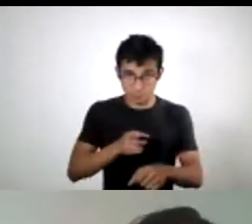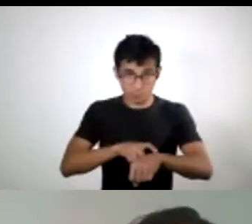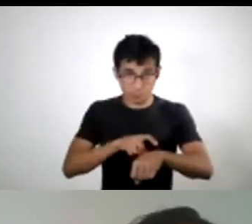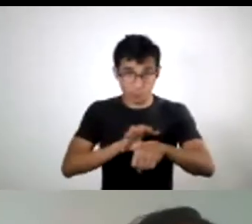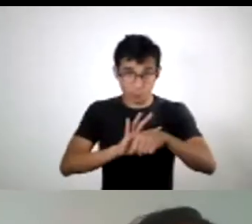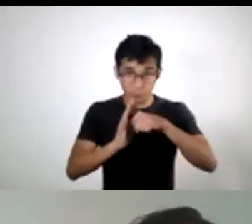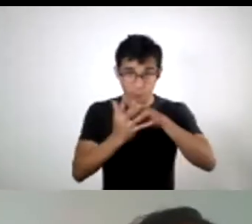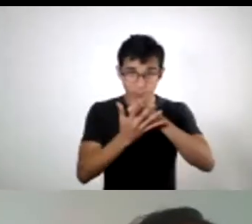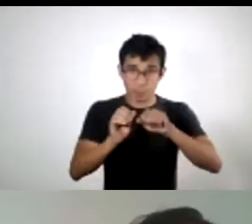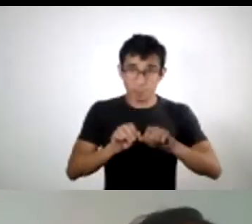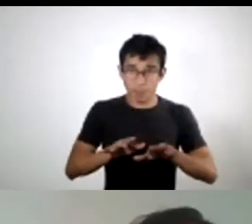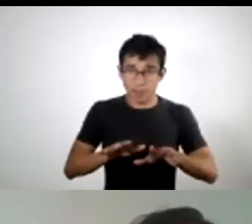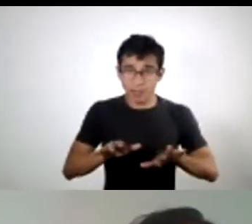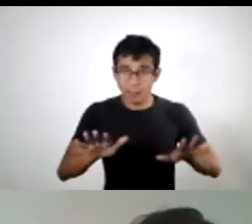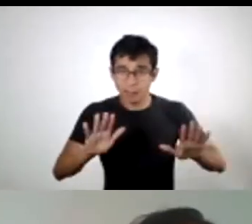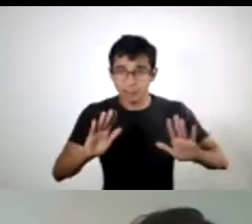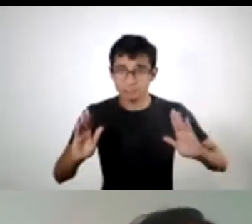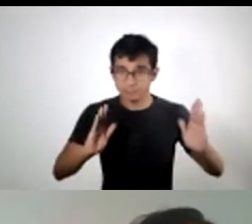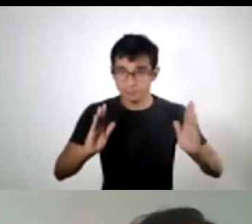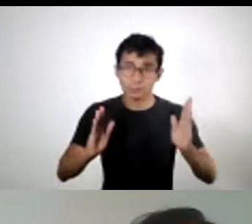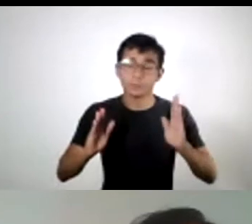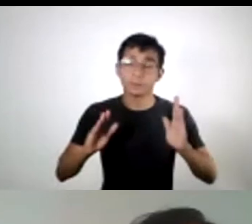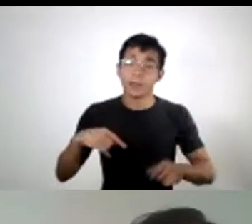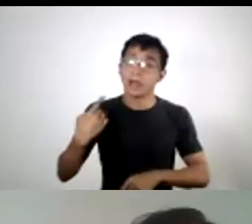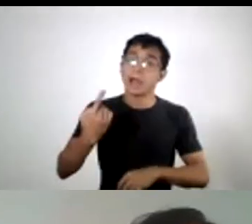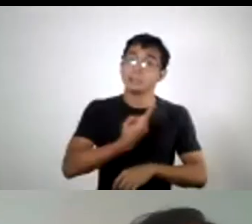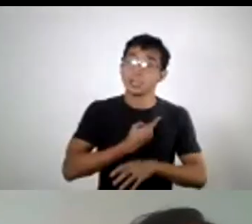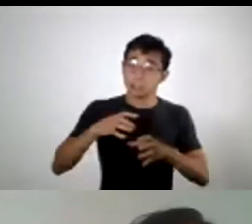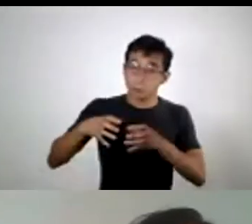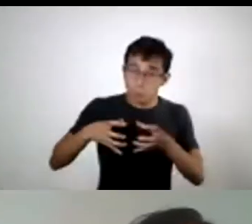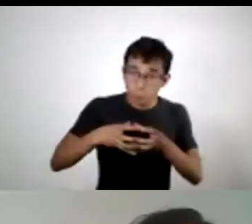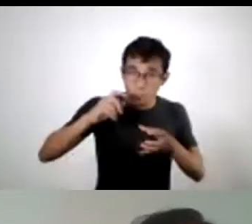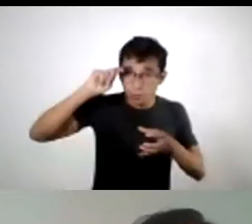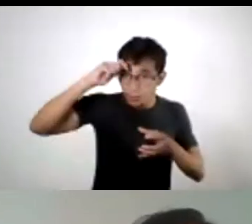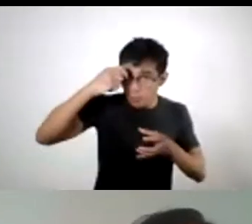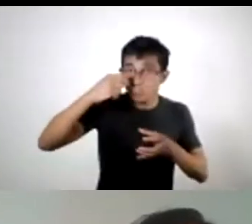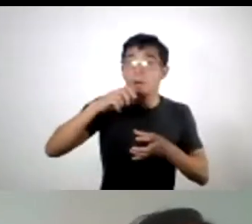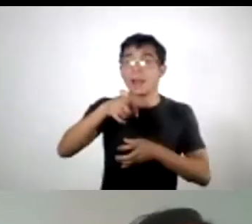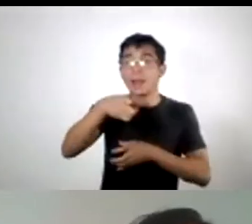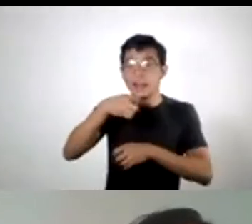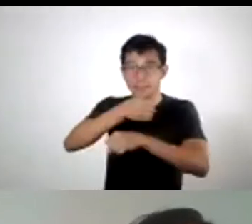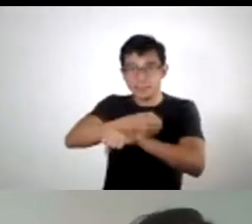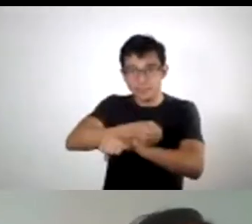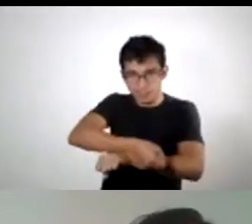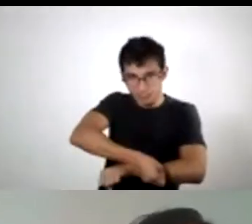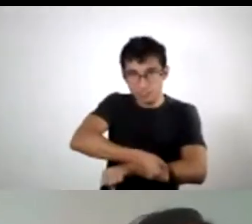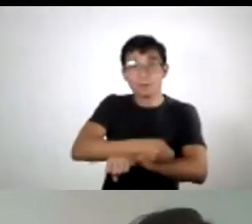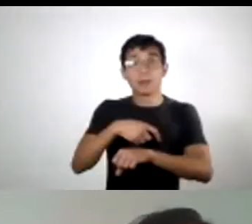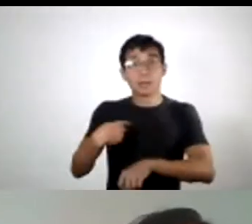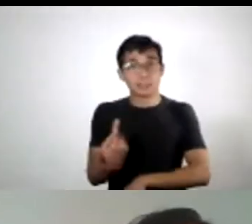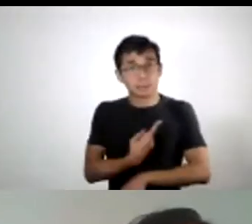nós estamos passando também por esse enfrentamento no sentido